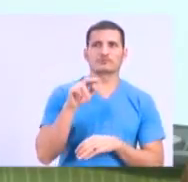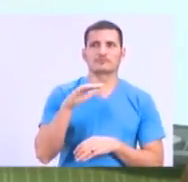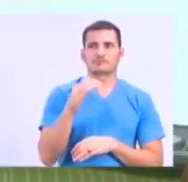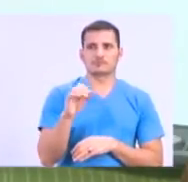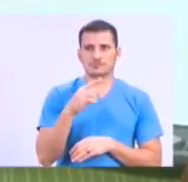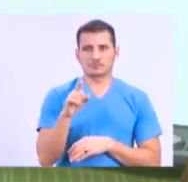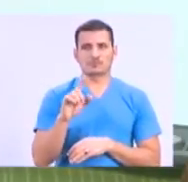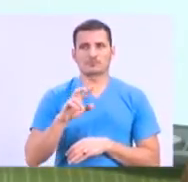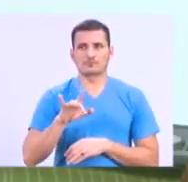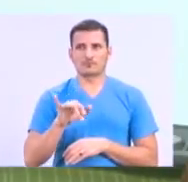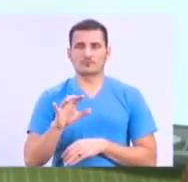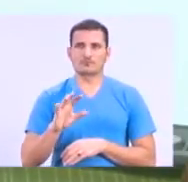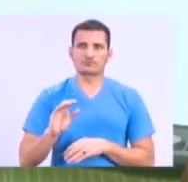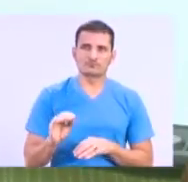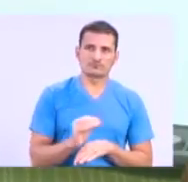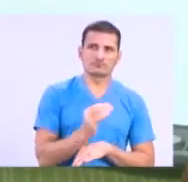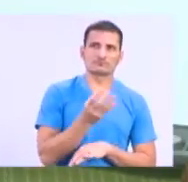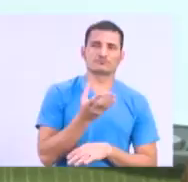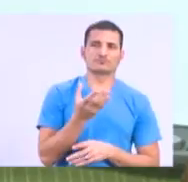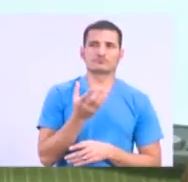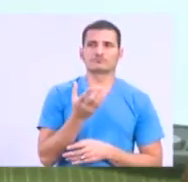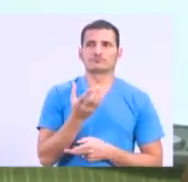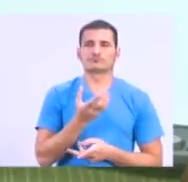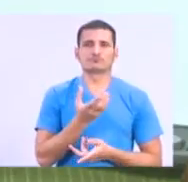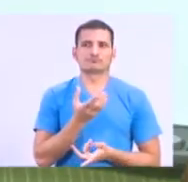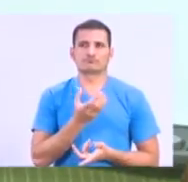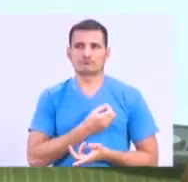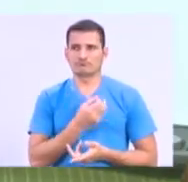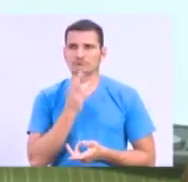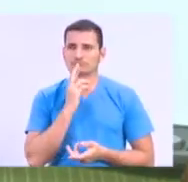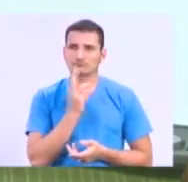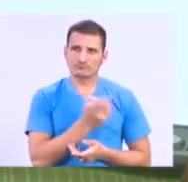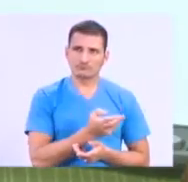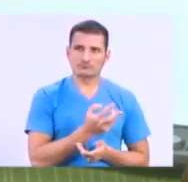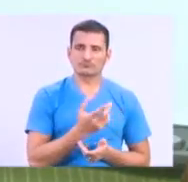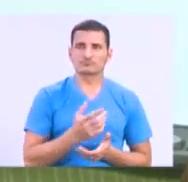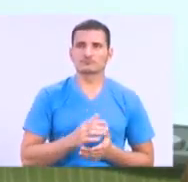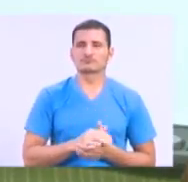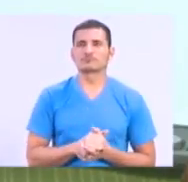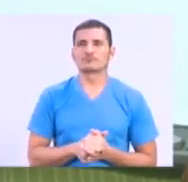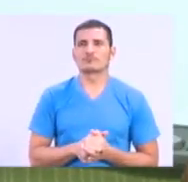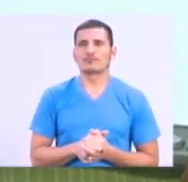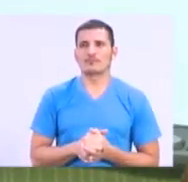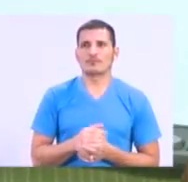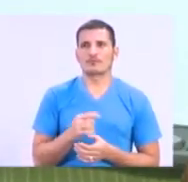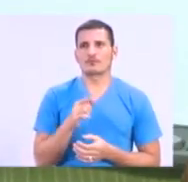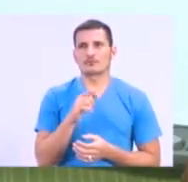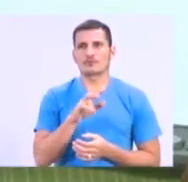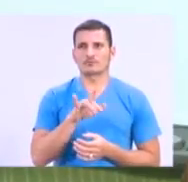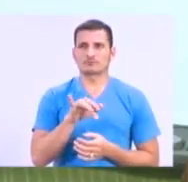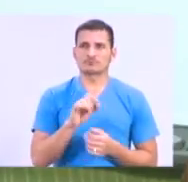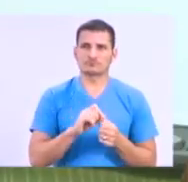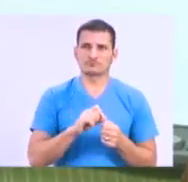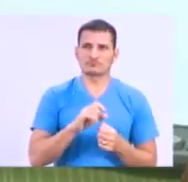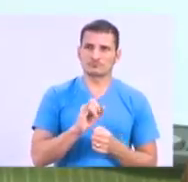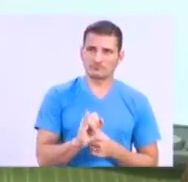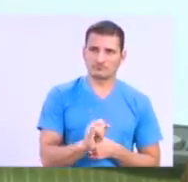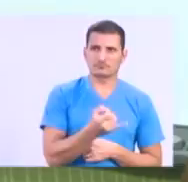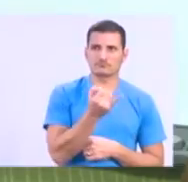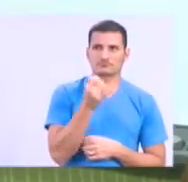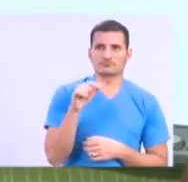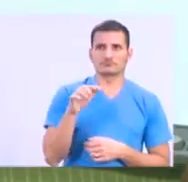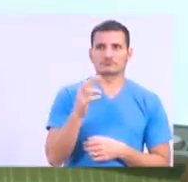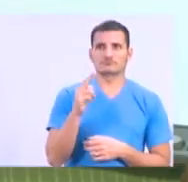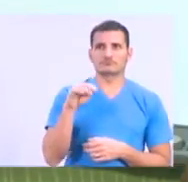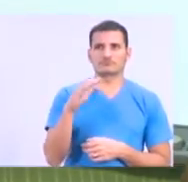devolver valores, resultado desse processamento, né? E isso vai fazer com que eu aproveite essa função em